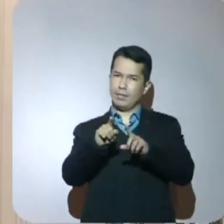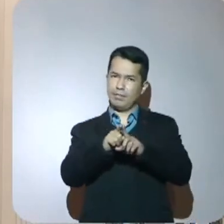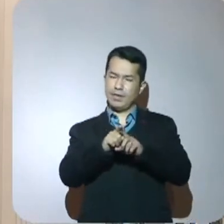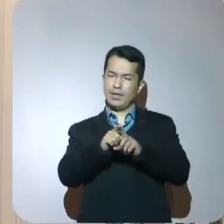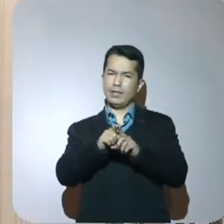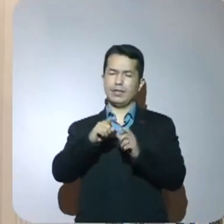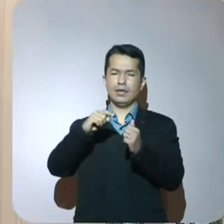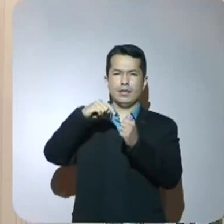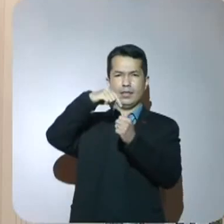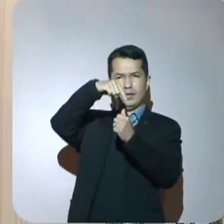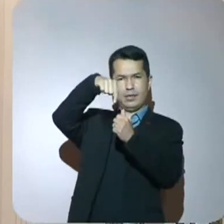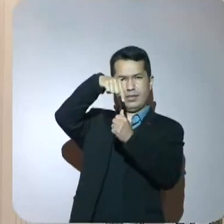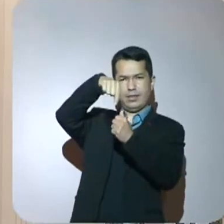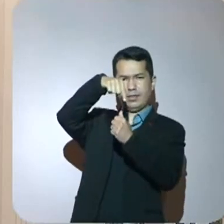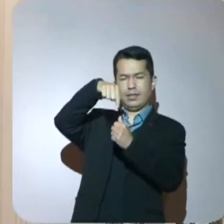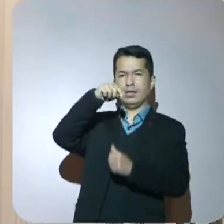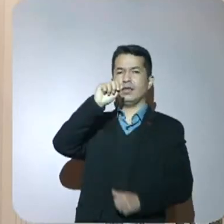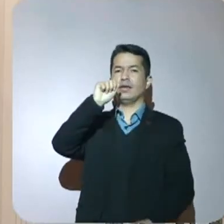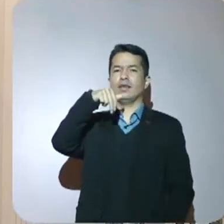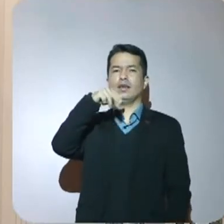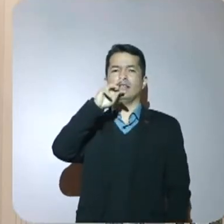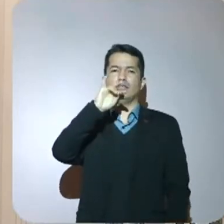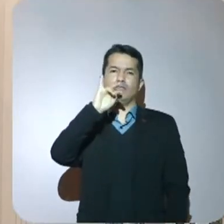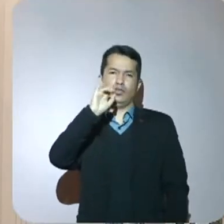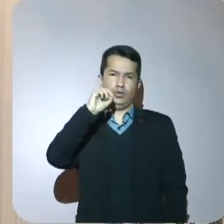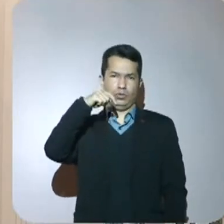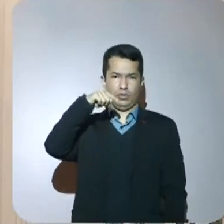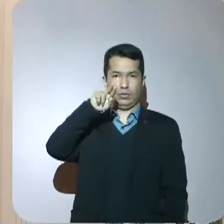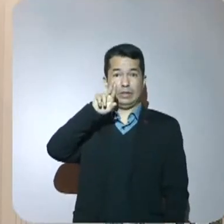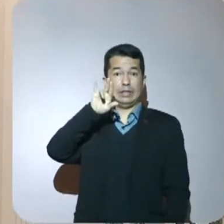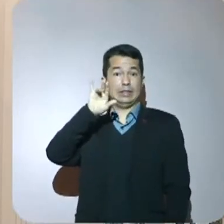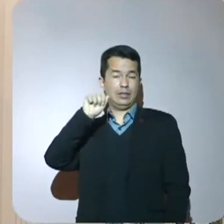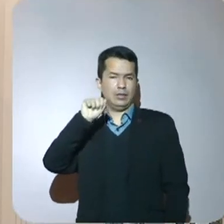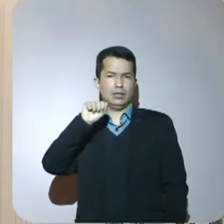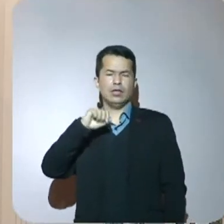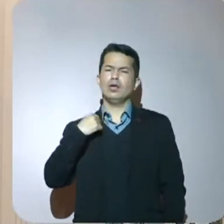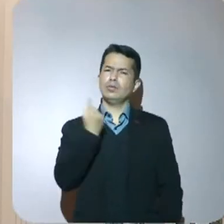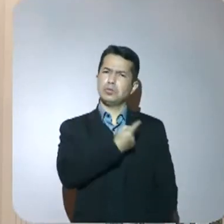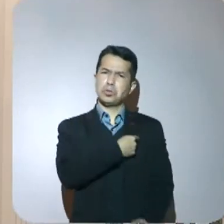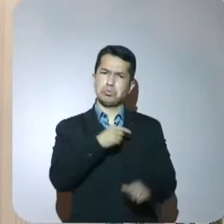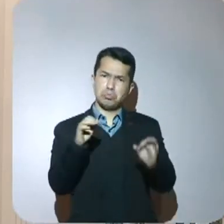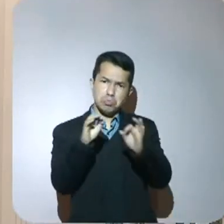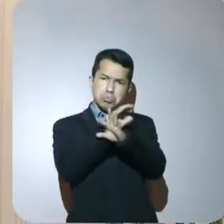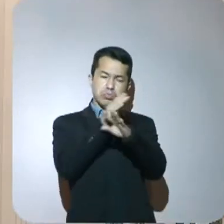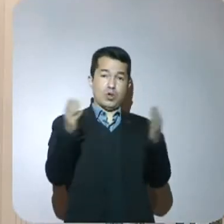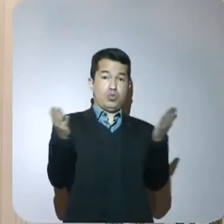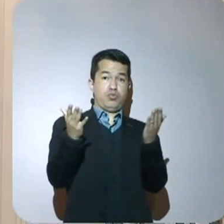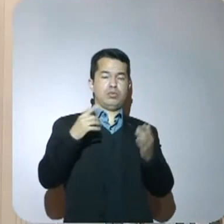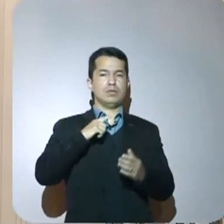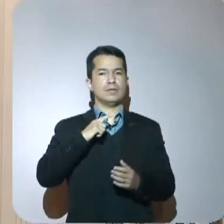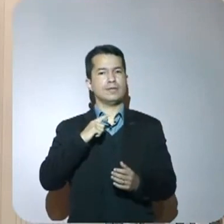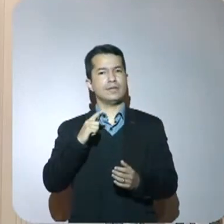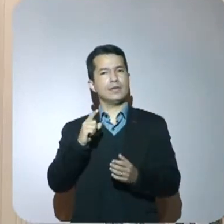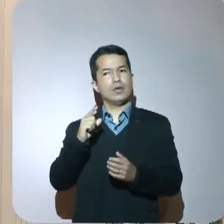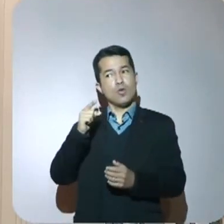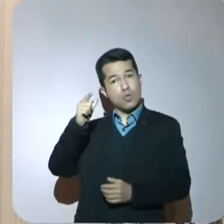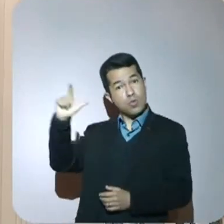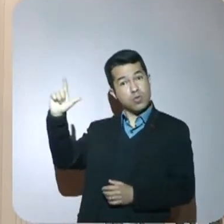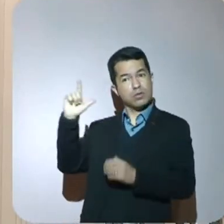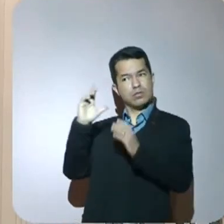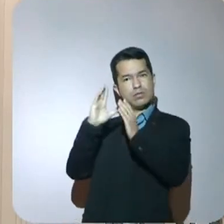queria concluir o estudo que a gente começou a fazer sobre igreja relevante e olhar para